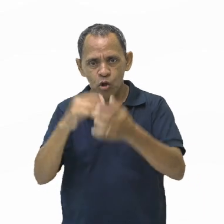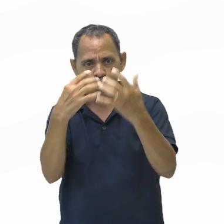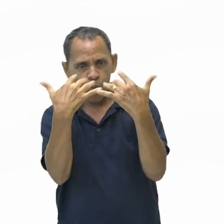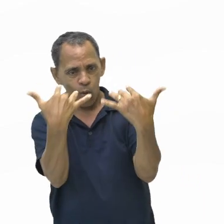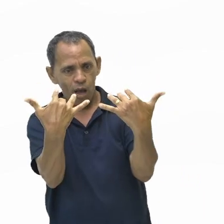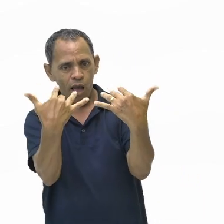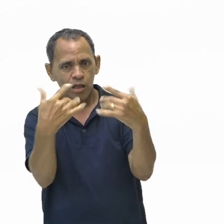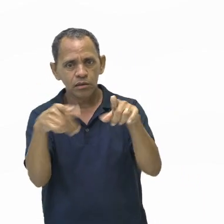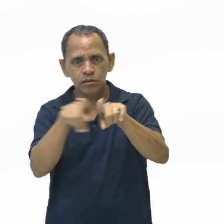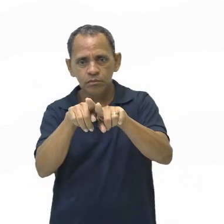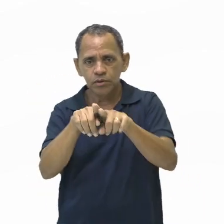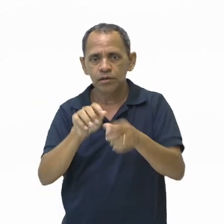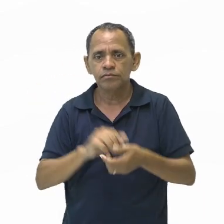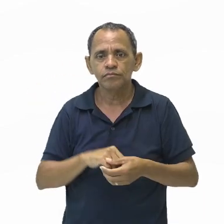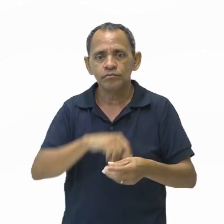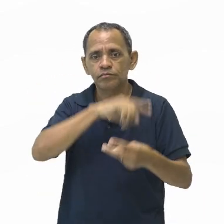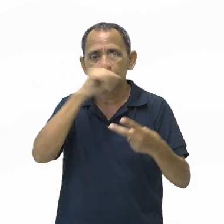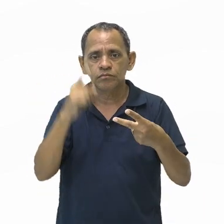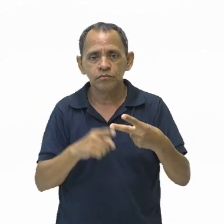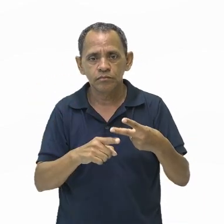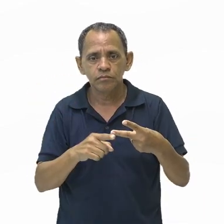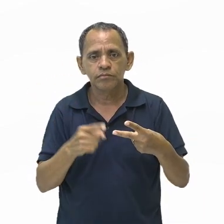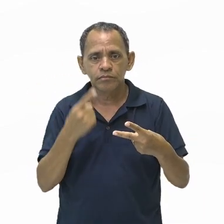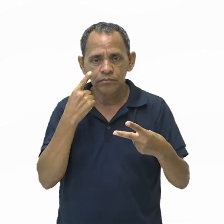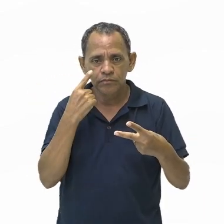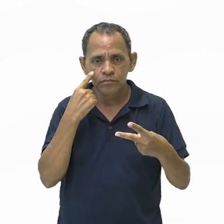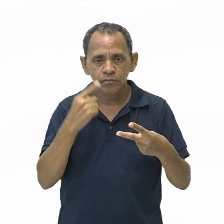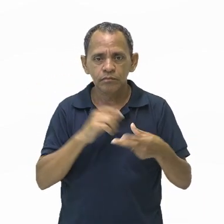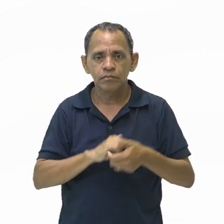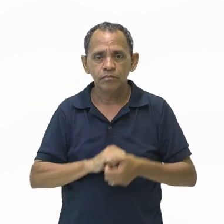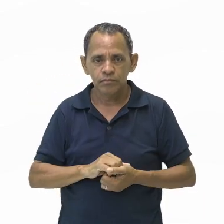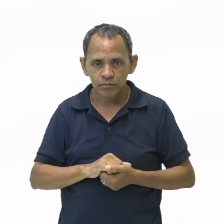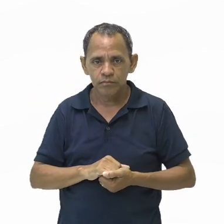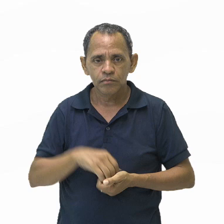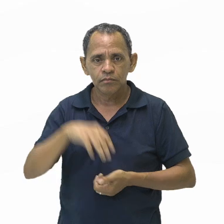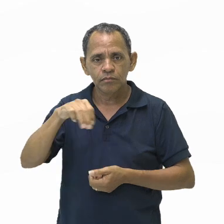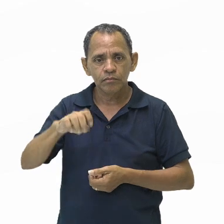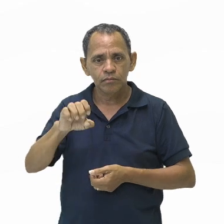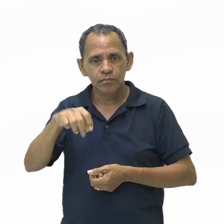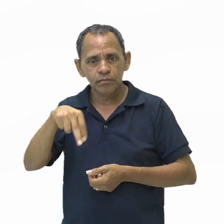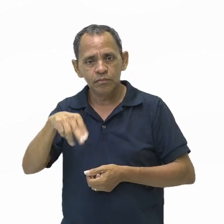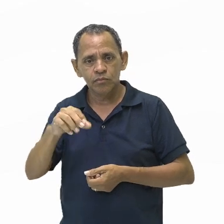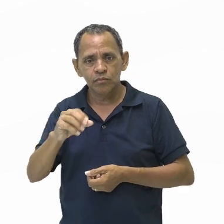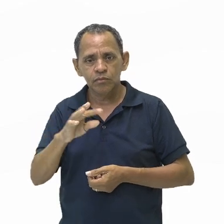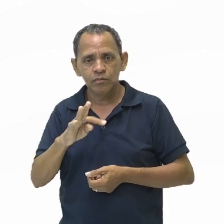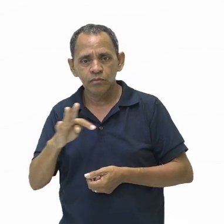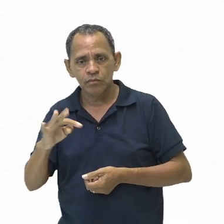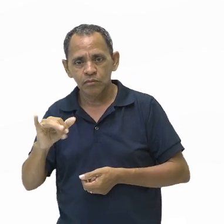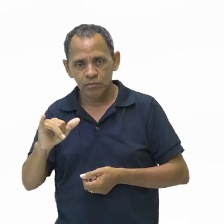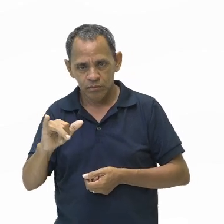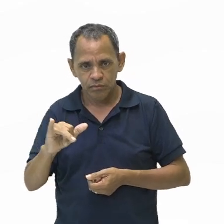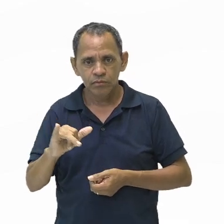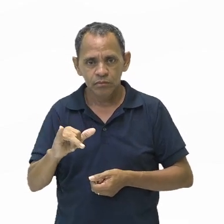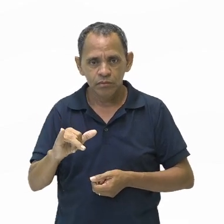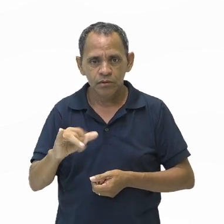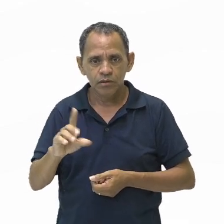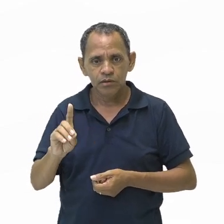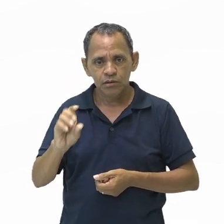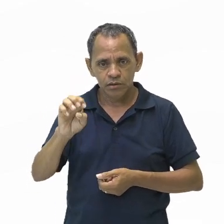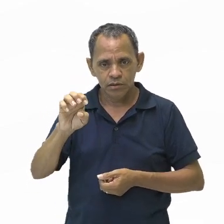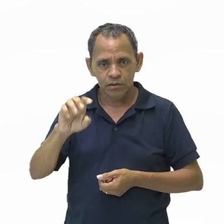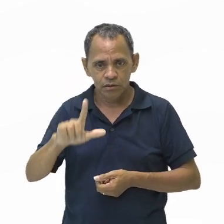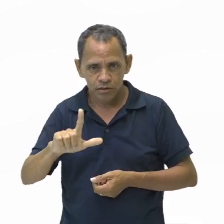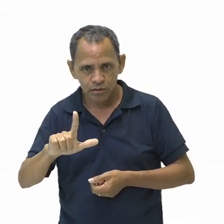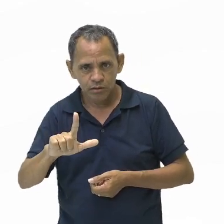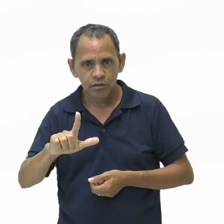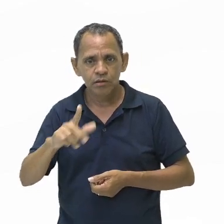Menotti Del Pichia, o grupo da semana não formulou um código, formou uma